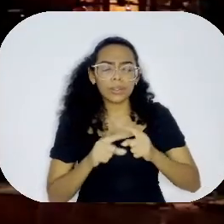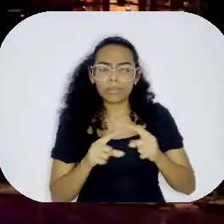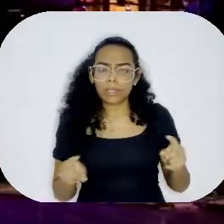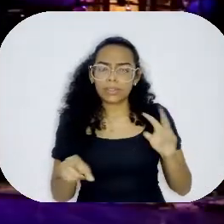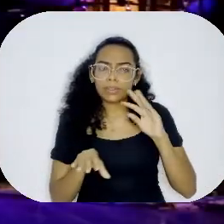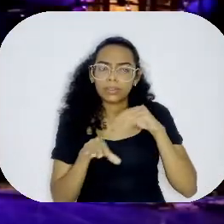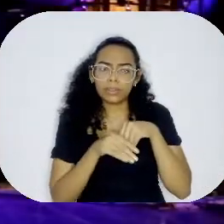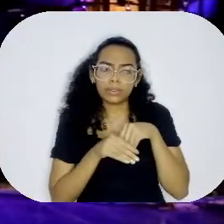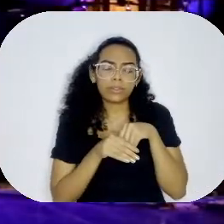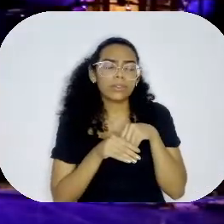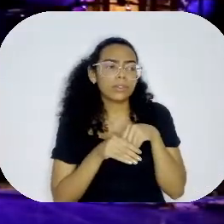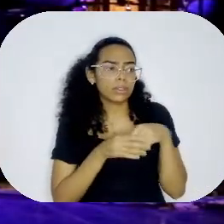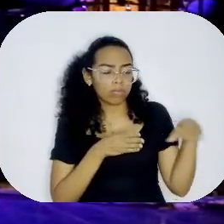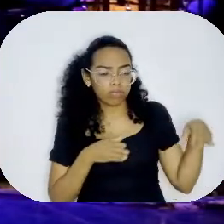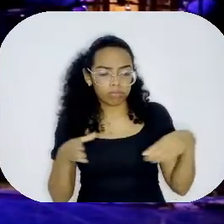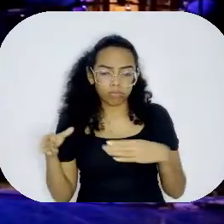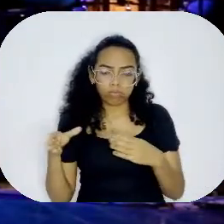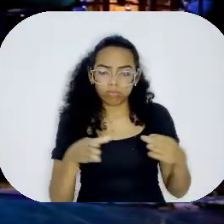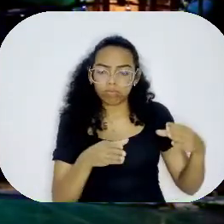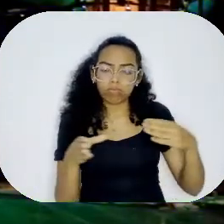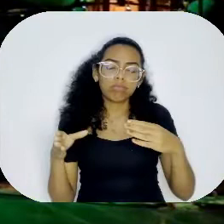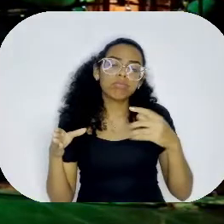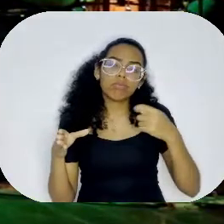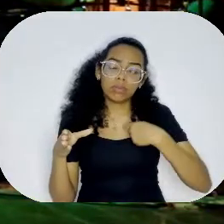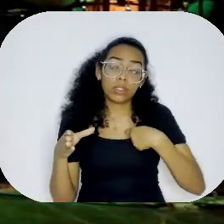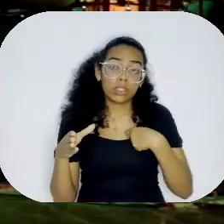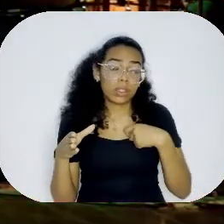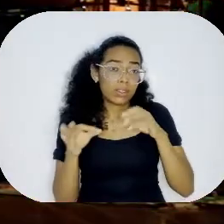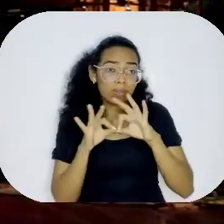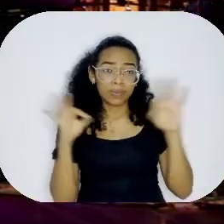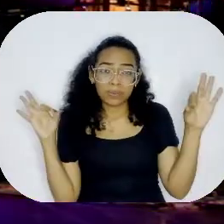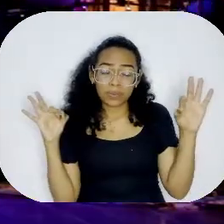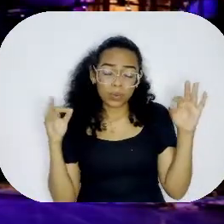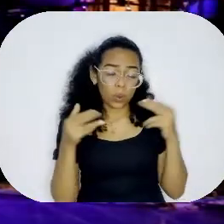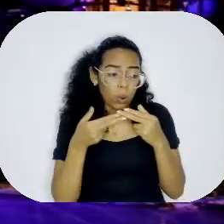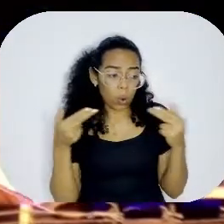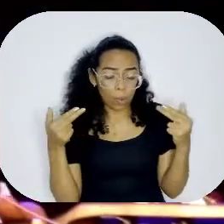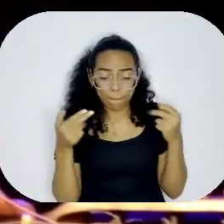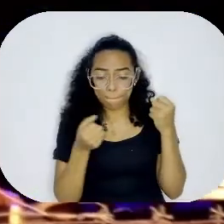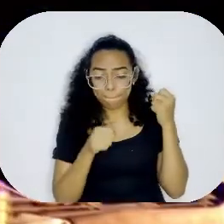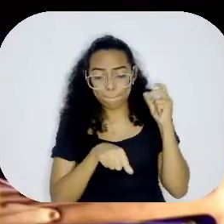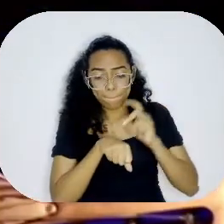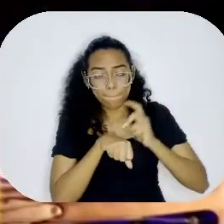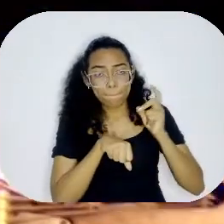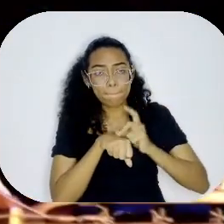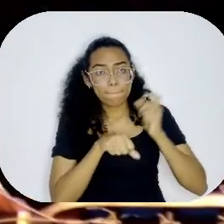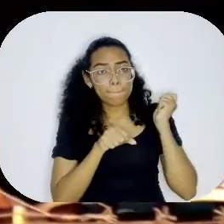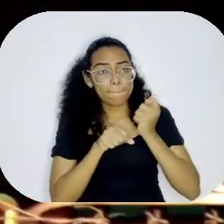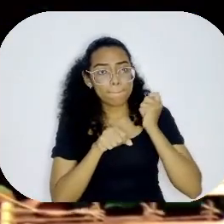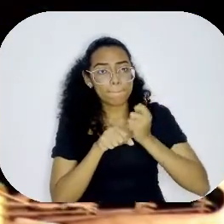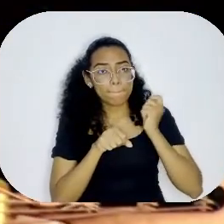já cansados e ainda com tesão, cruzam seus terminais da